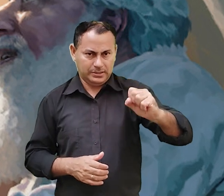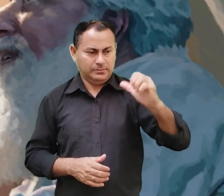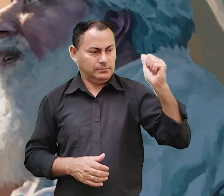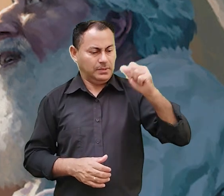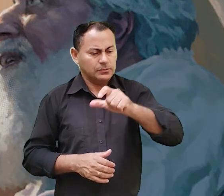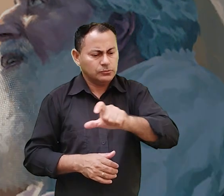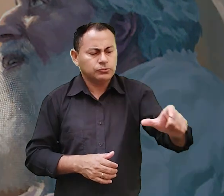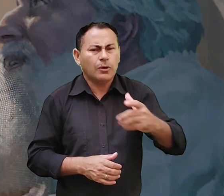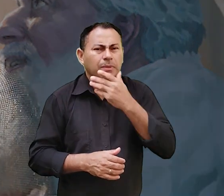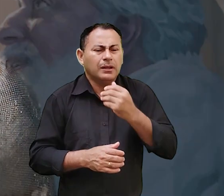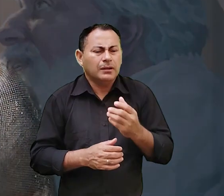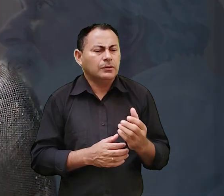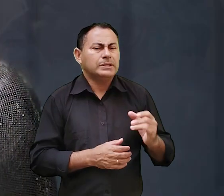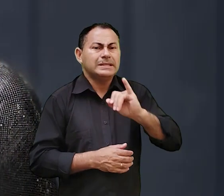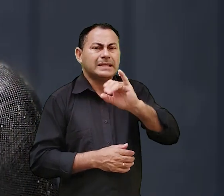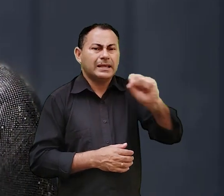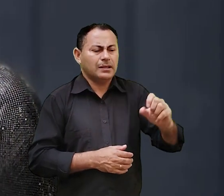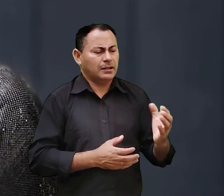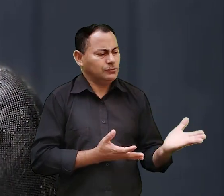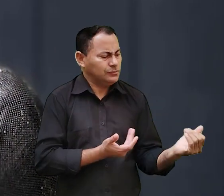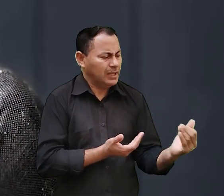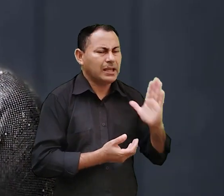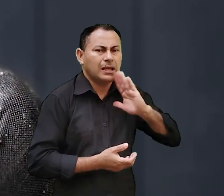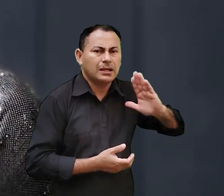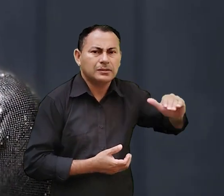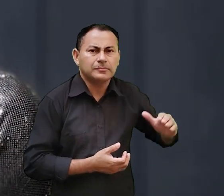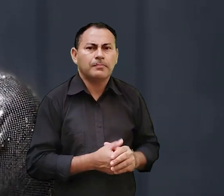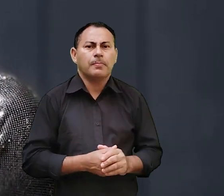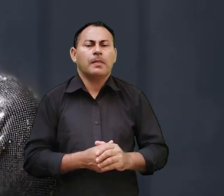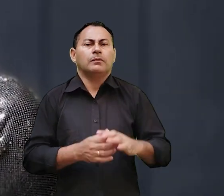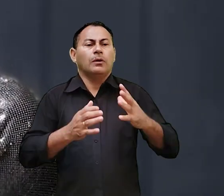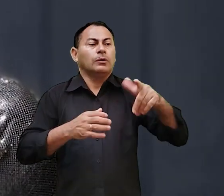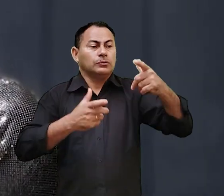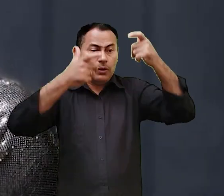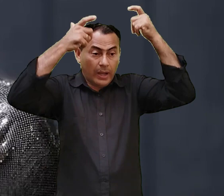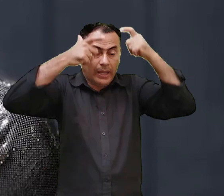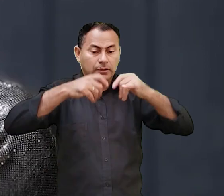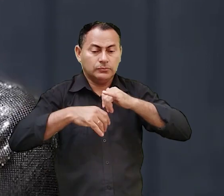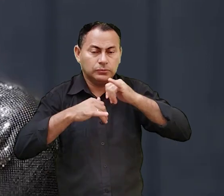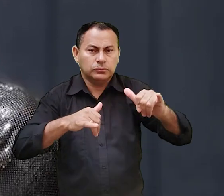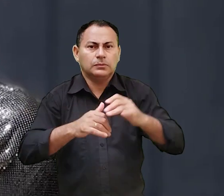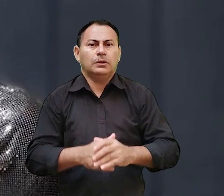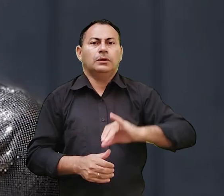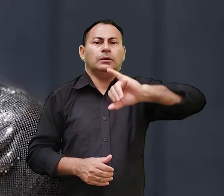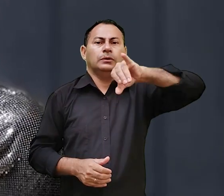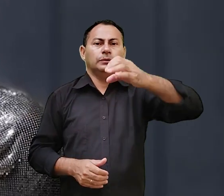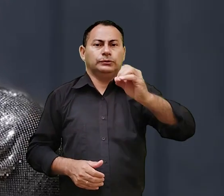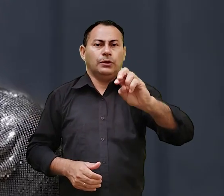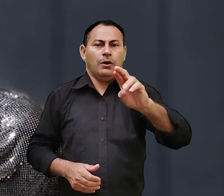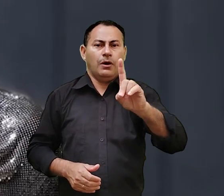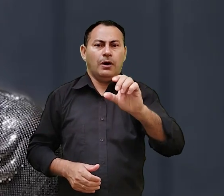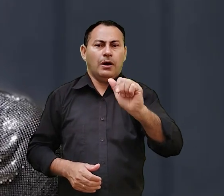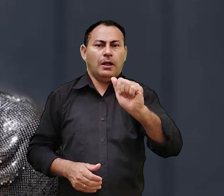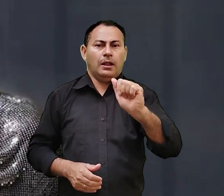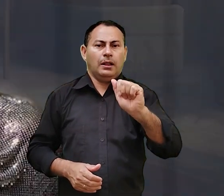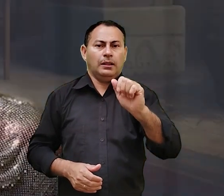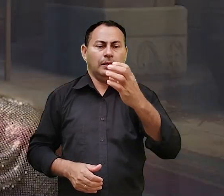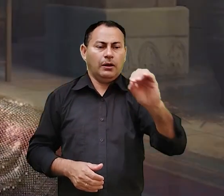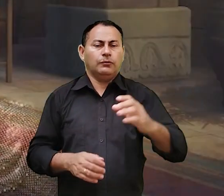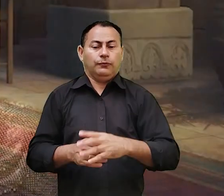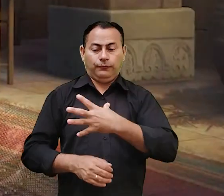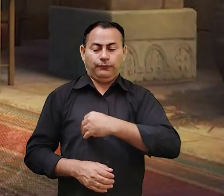menino. Outro rei que reinou durante o ministério de Isaías foi Jotão, o filho de